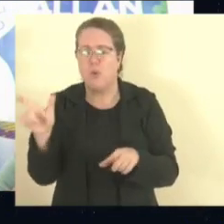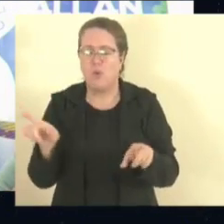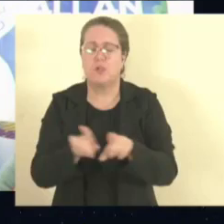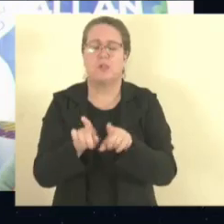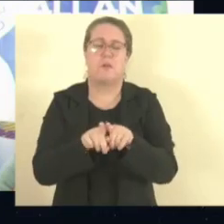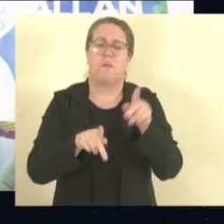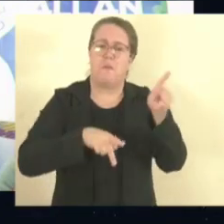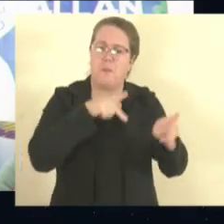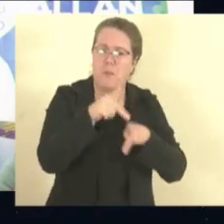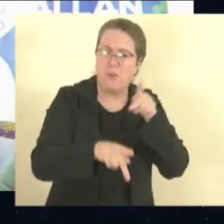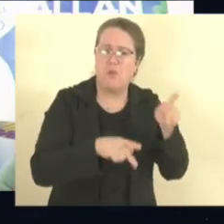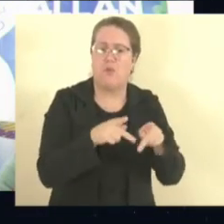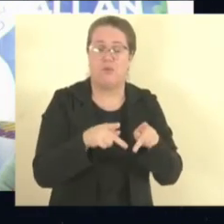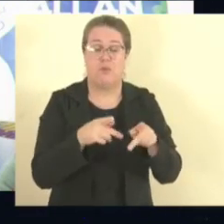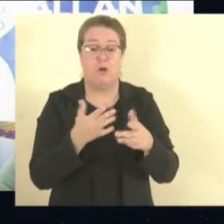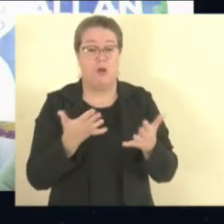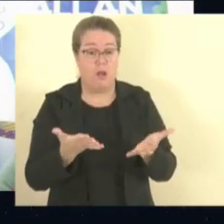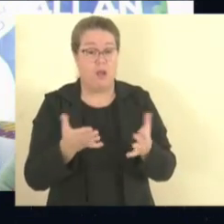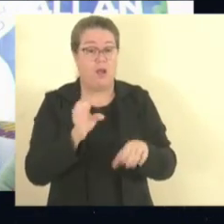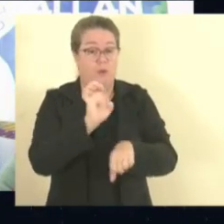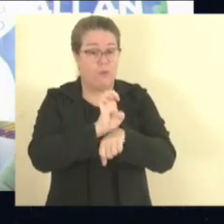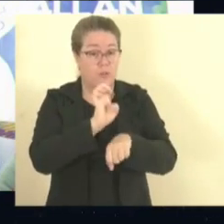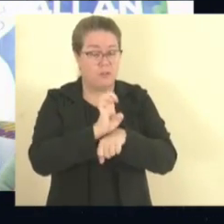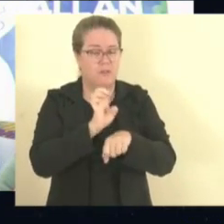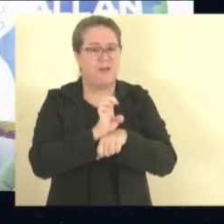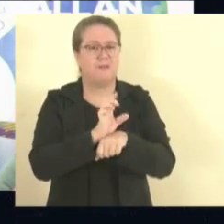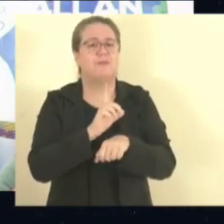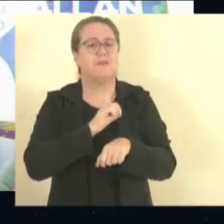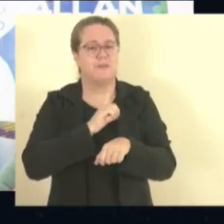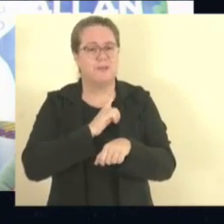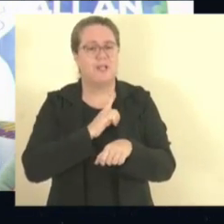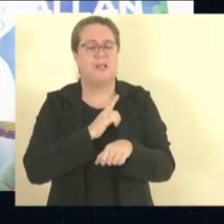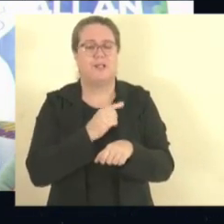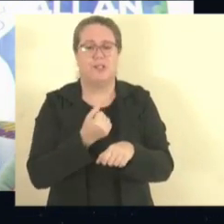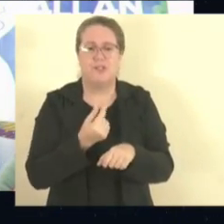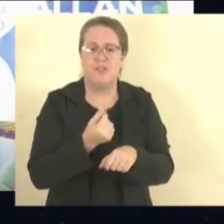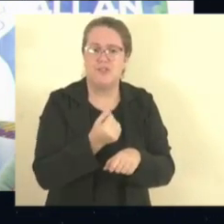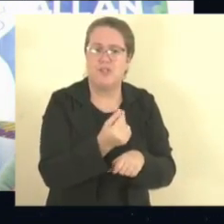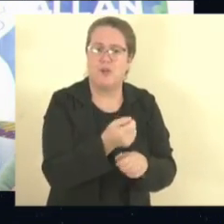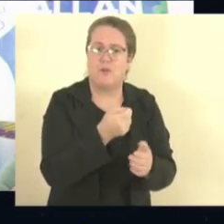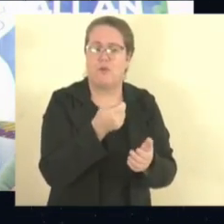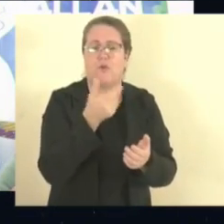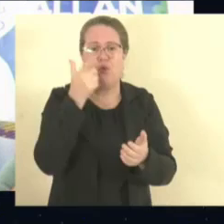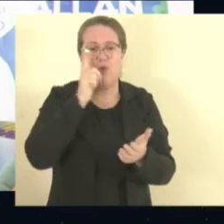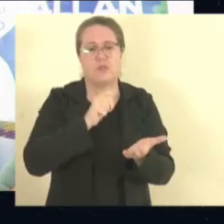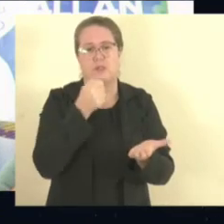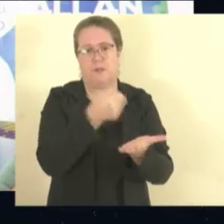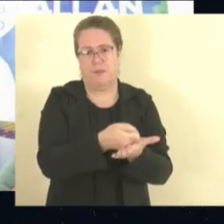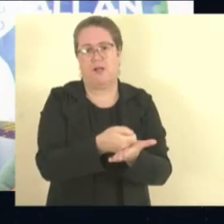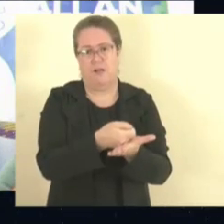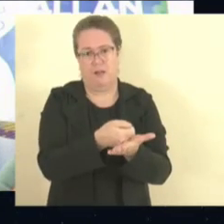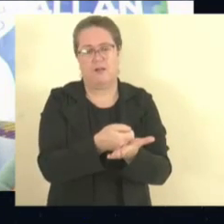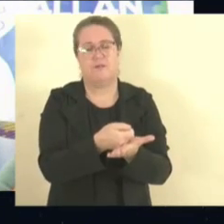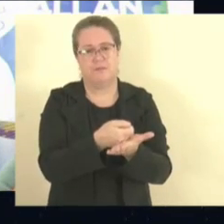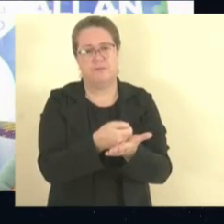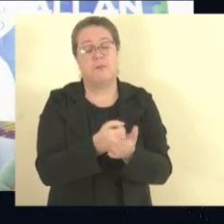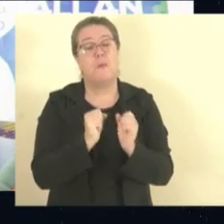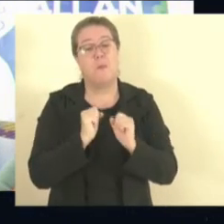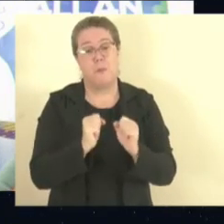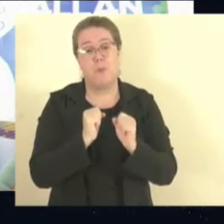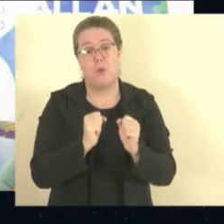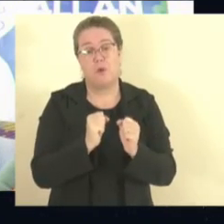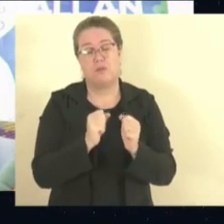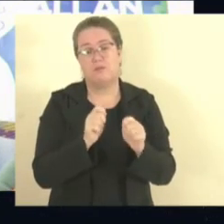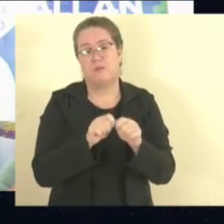Santo, é um Estado com uma enorme capacidade financeira e de pagamento. O Estado poderia fazer esse investimento, eu acho